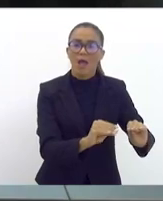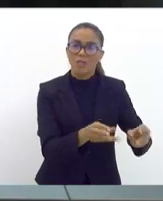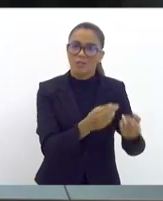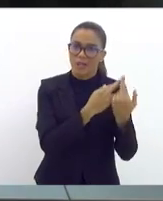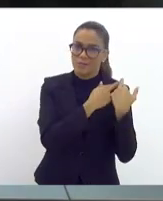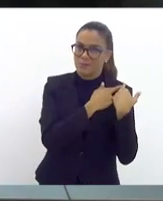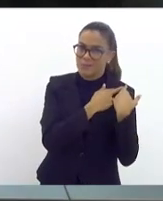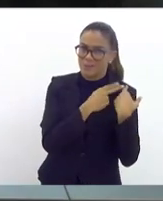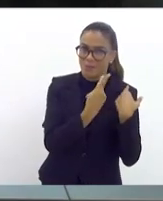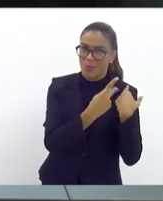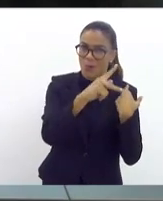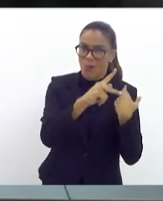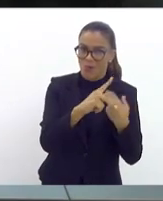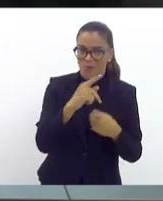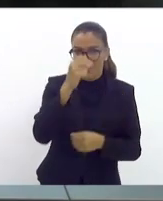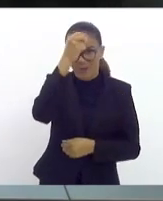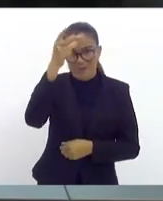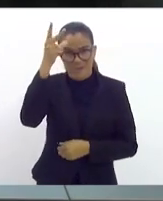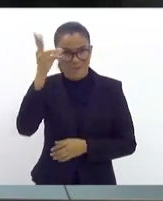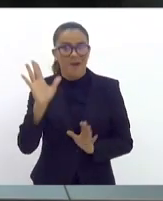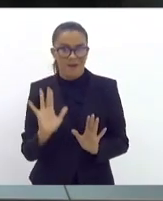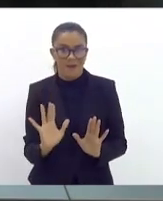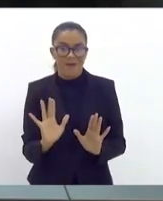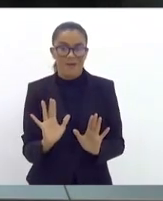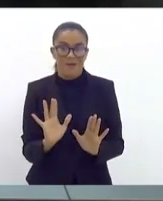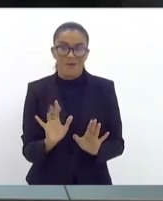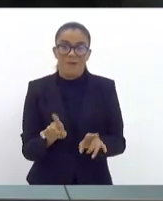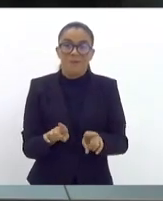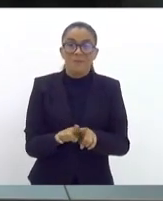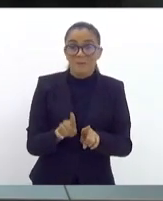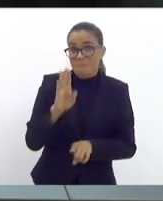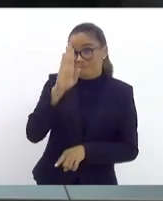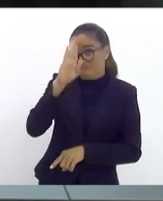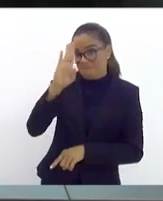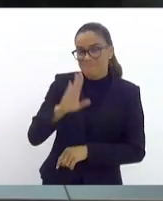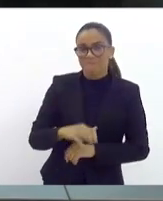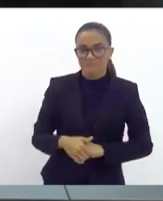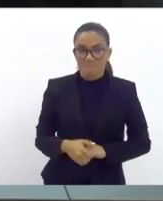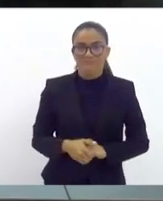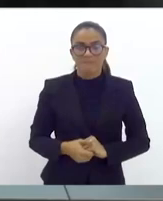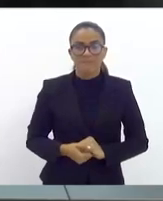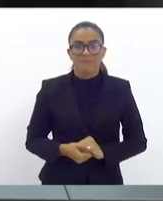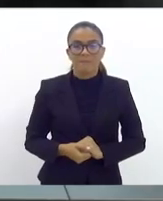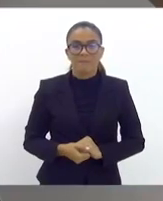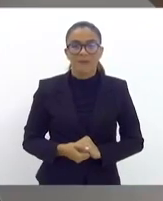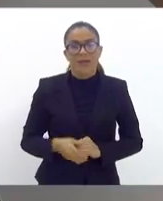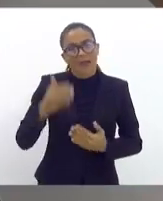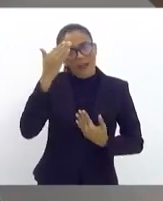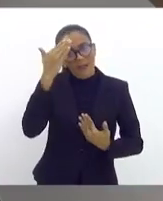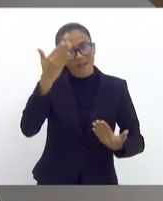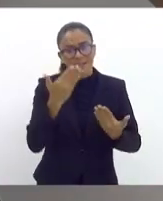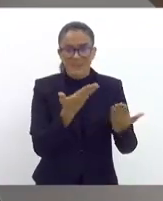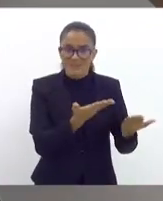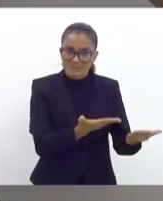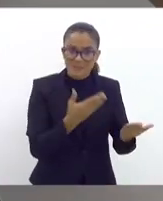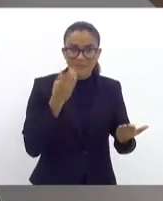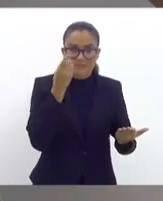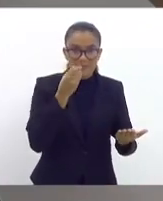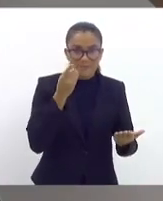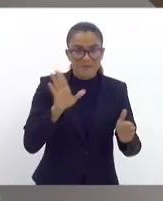por invasão de competência Municipal principalmente agradeço a vossa excelência